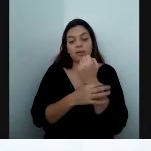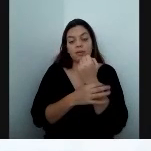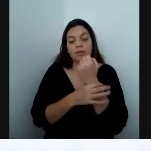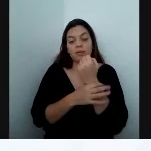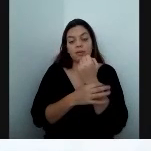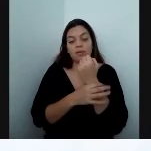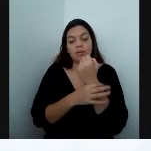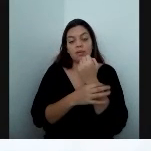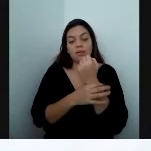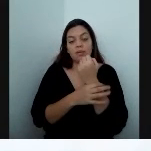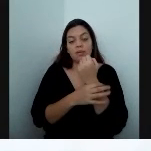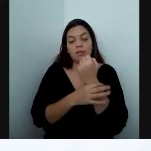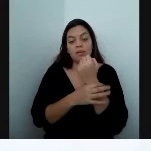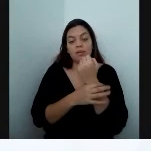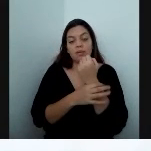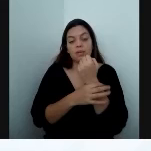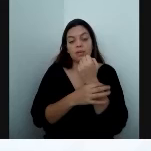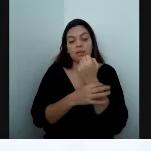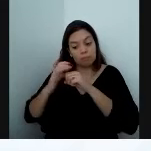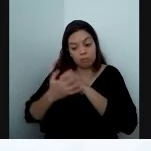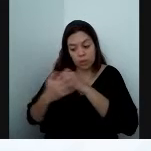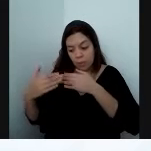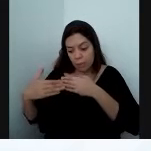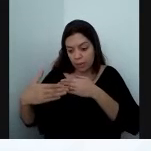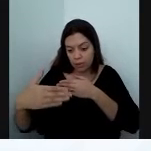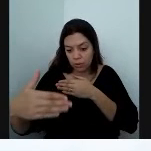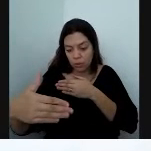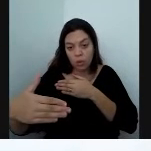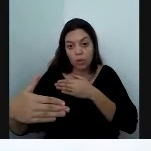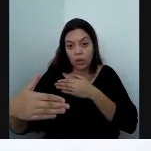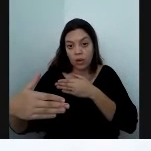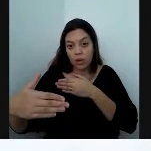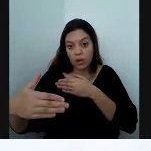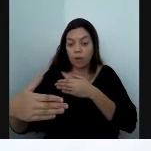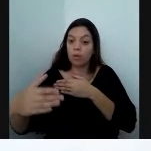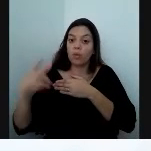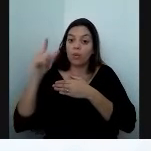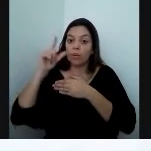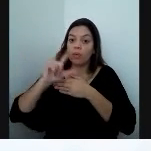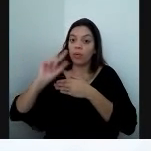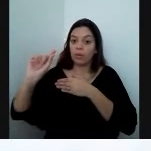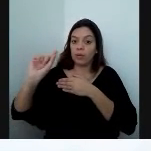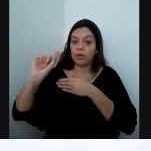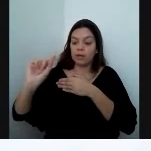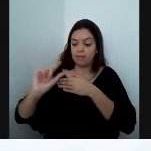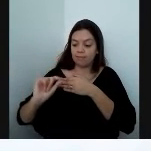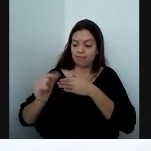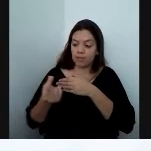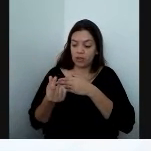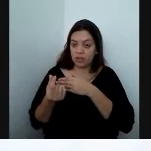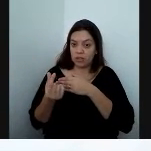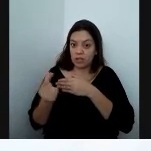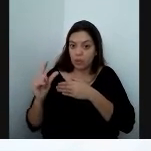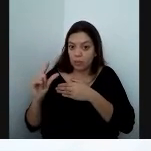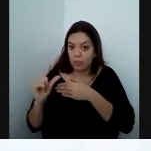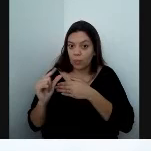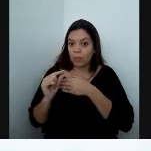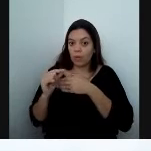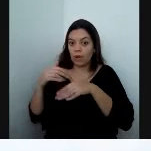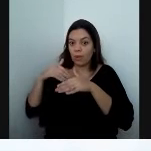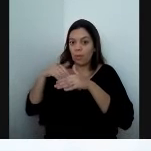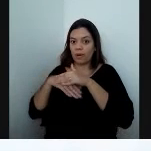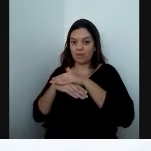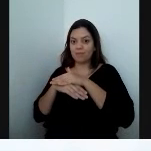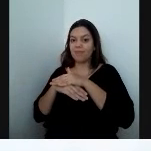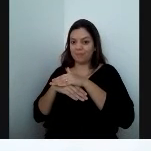uma oportunidade de economia e uma transferência do custo do trabalho para o trabalhador, porque aí o Exatamente. computador é do